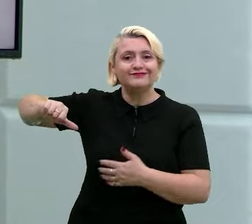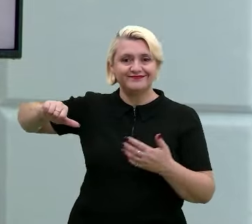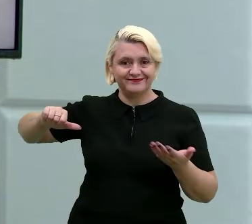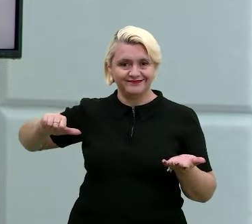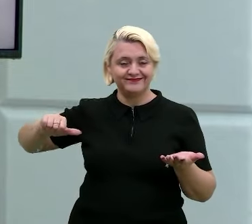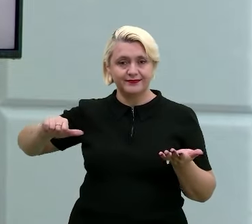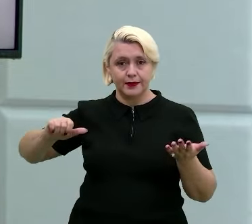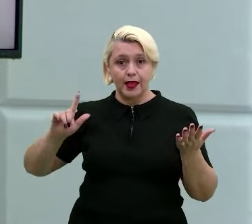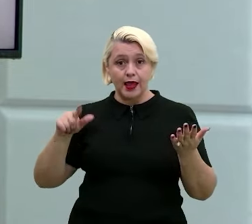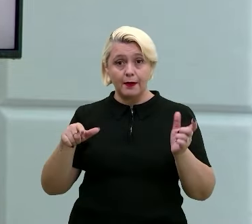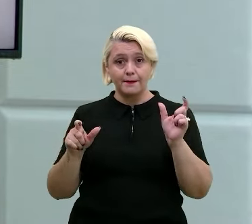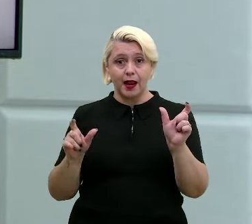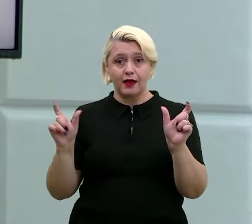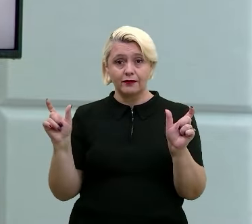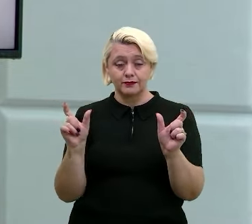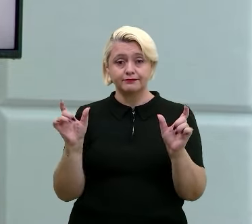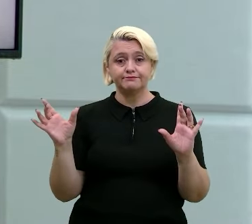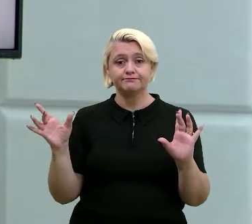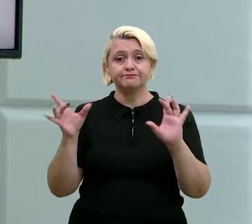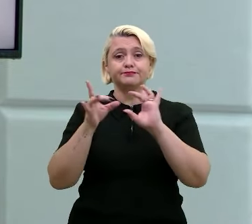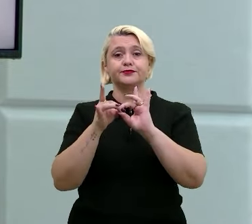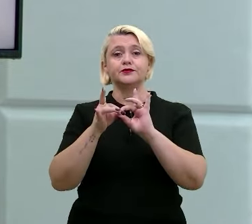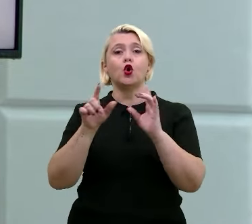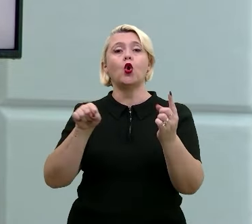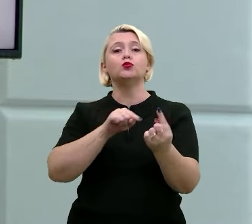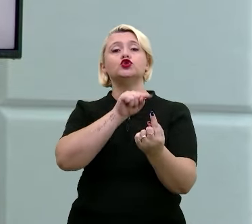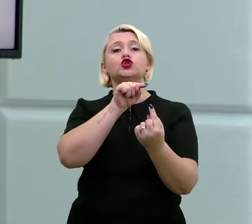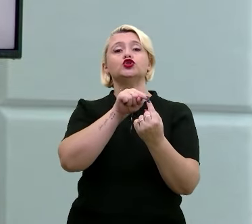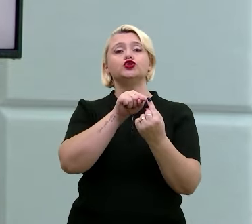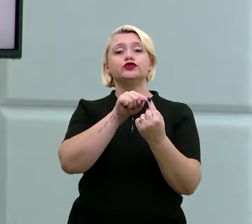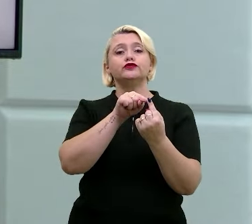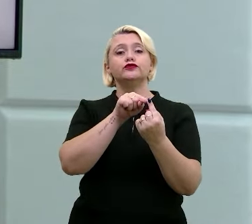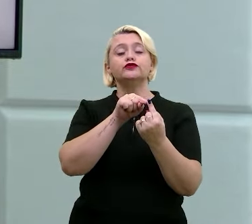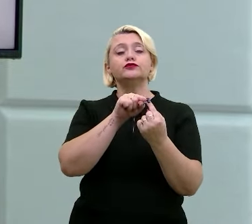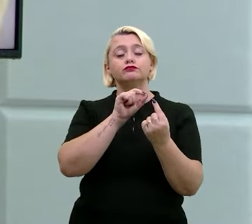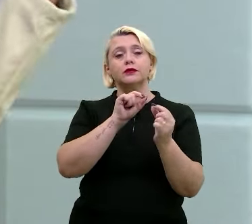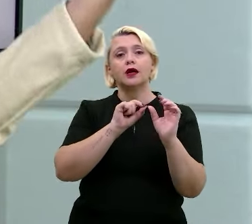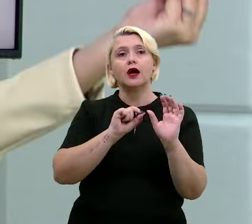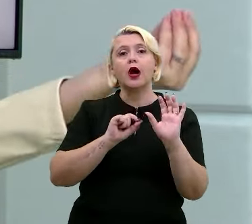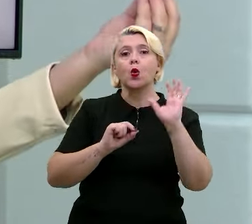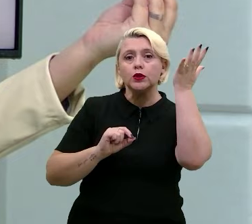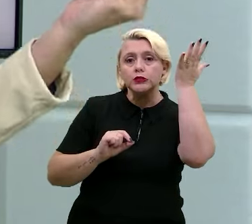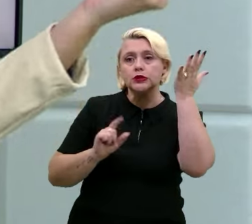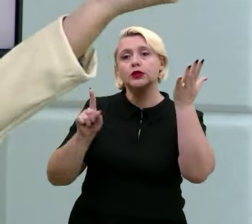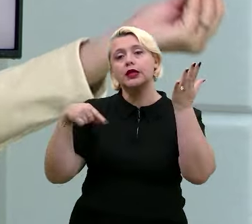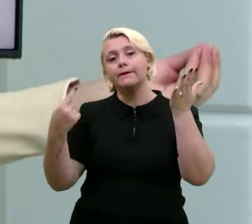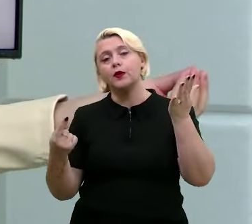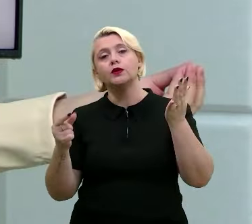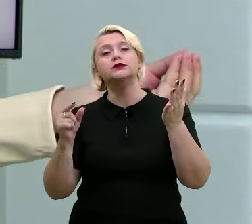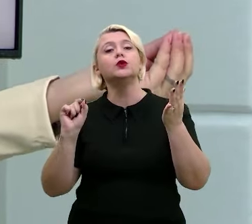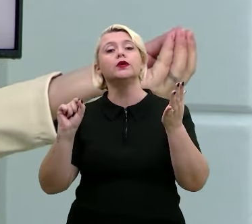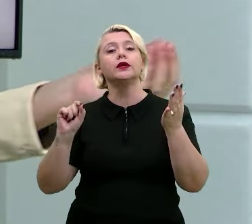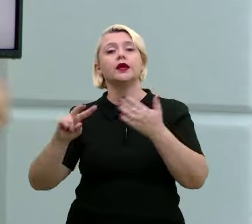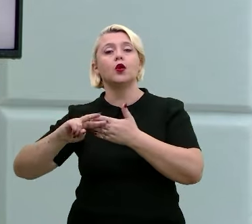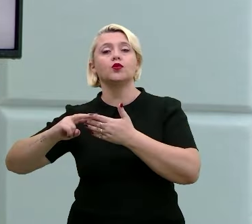Então, os elementos de finalidade, eles vão indicar isso, o que causa alguma coisa e o resultado. O que é que vem?